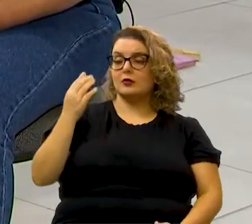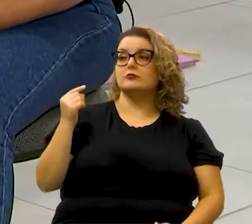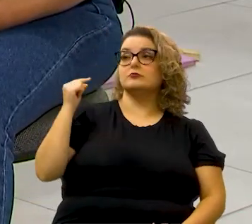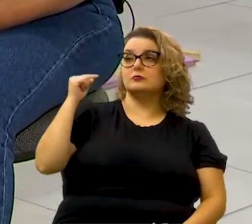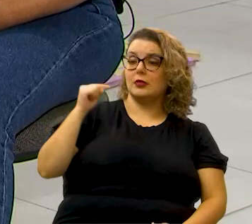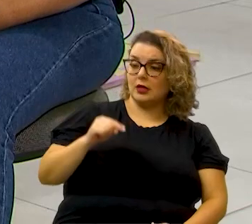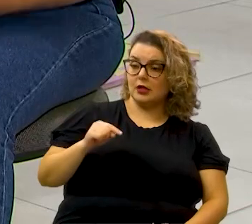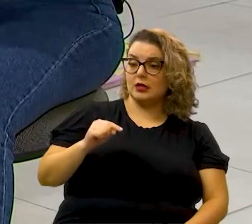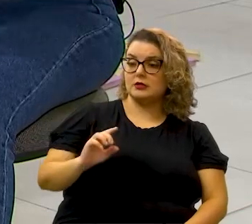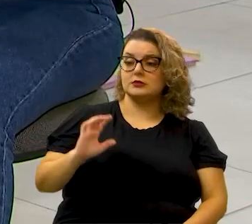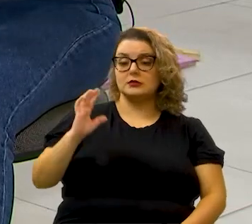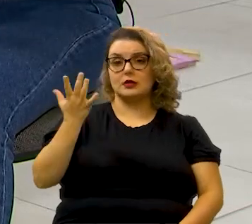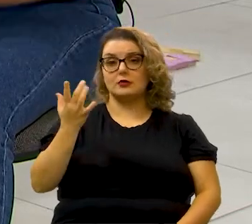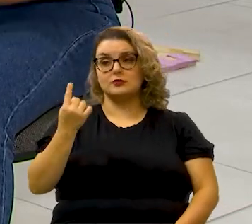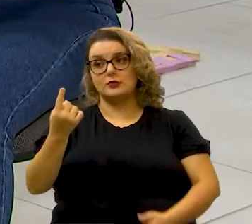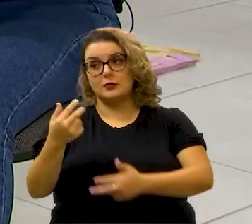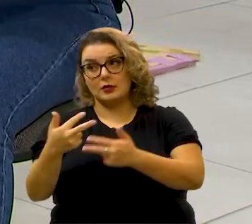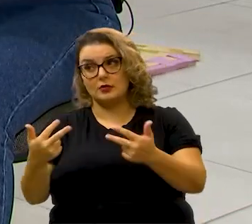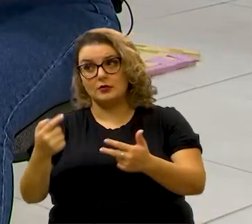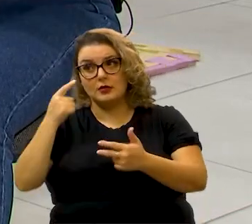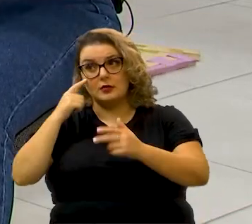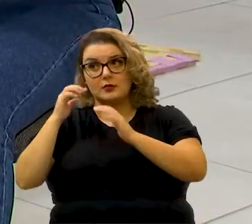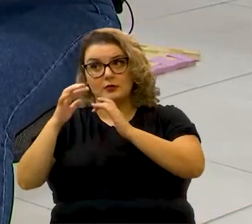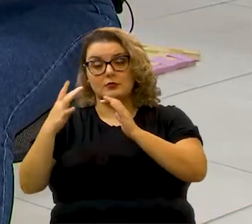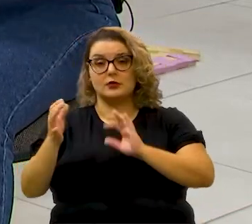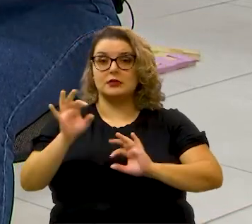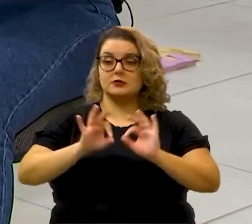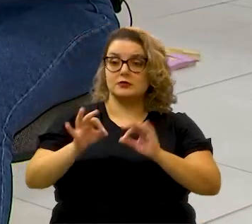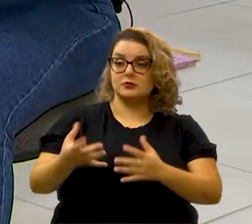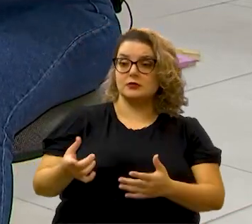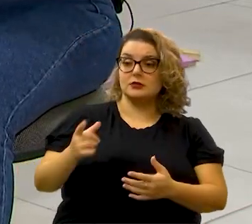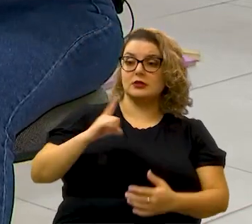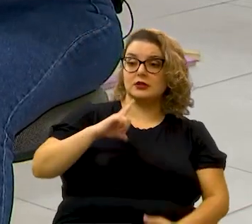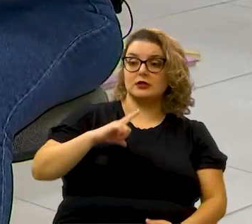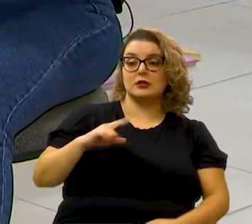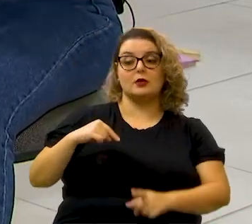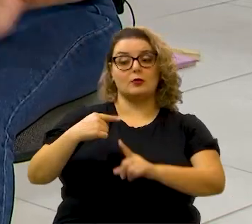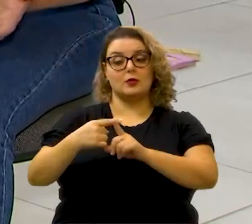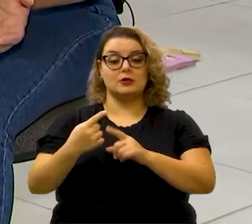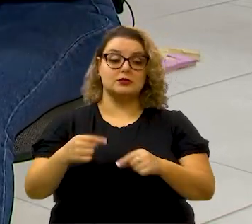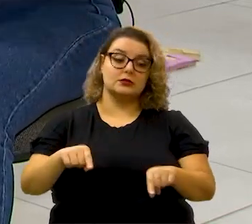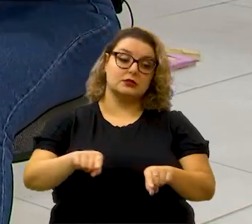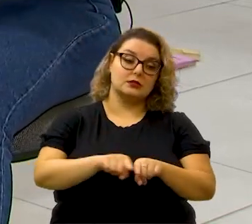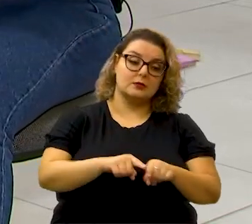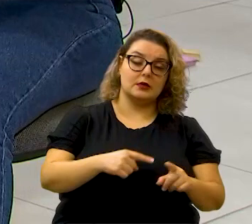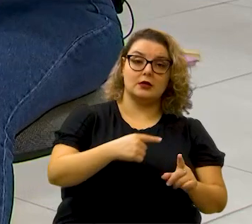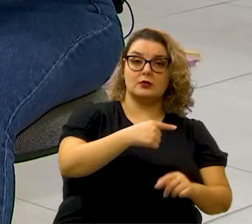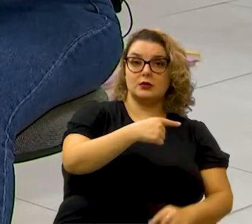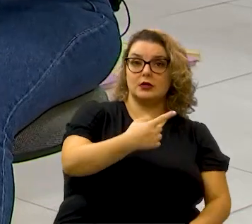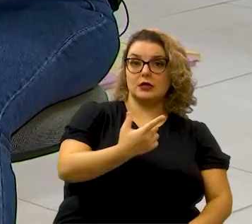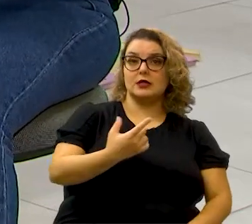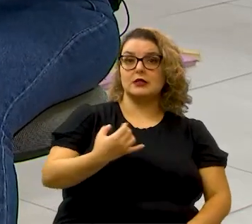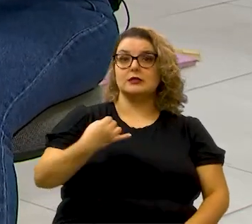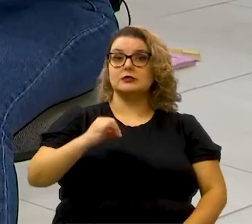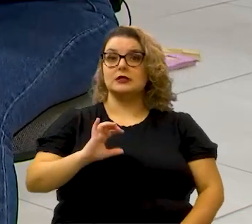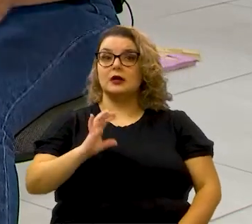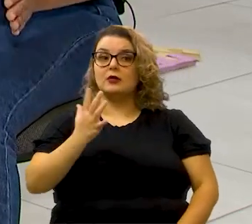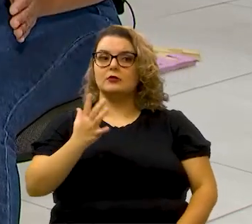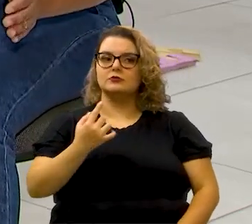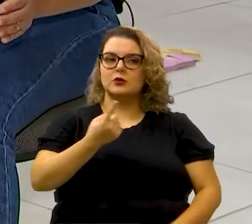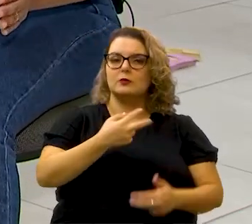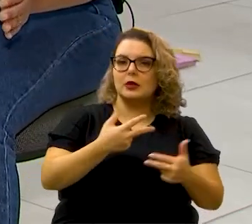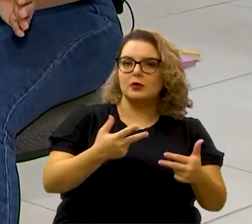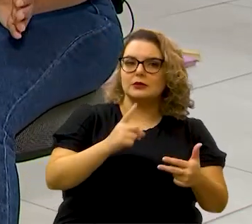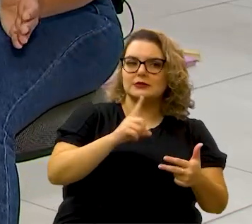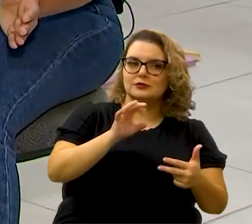relações e saber, olha, aqui se acontecer tal coisa, vamos pensar aqui no plano. Tem os prós e tem os contras. Se acontecer o plano A, a gente tem